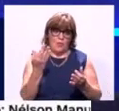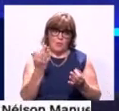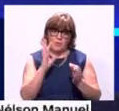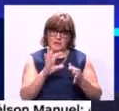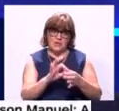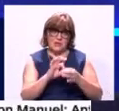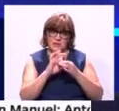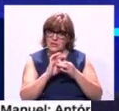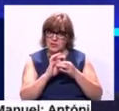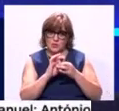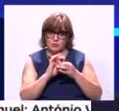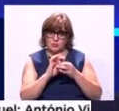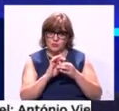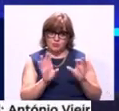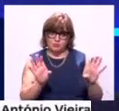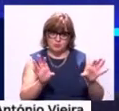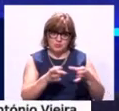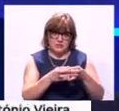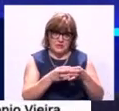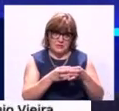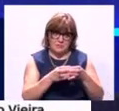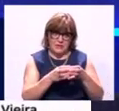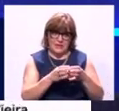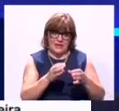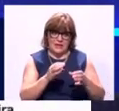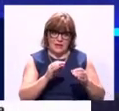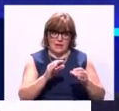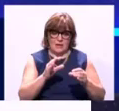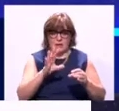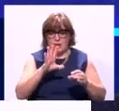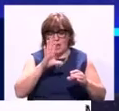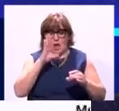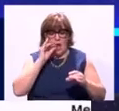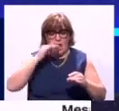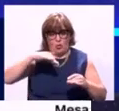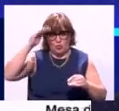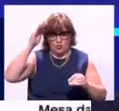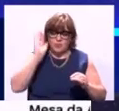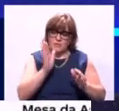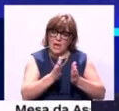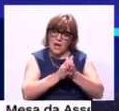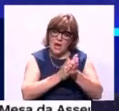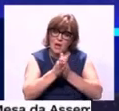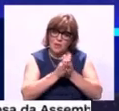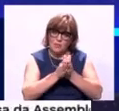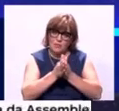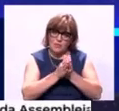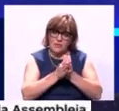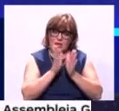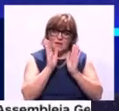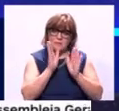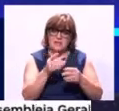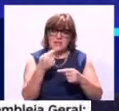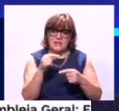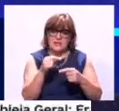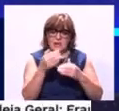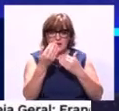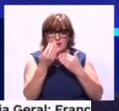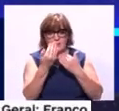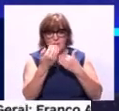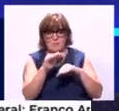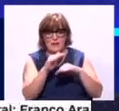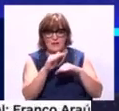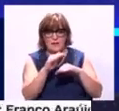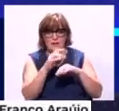estar uma ligação estreita com a equipa sénior. Tem que haver um aproveitamento. E depois temos que ter